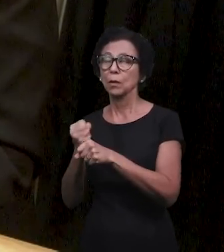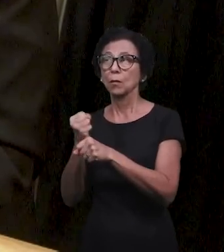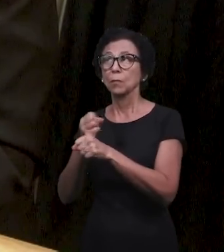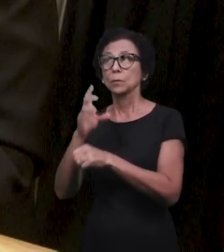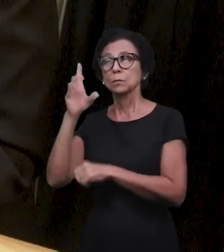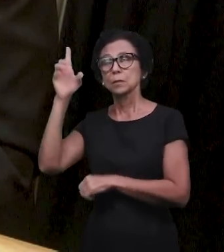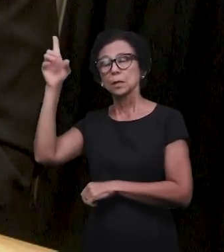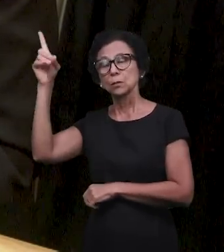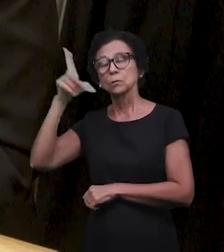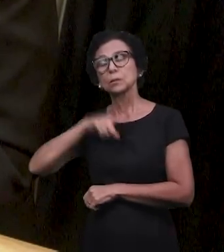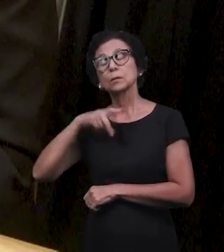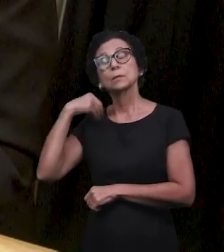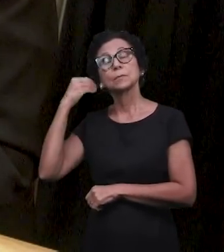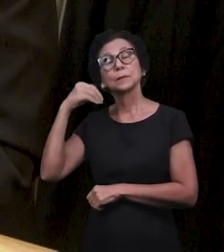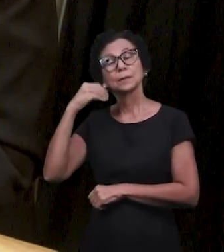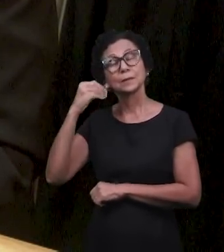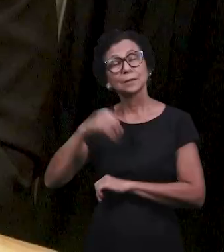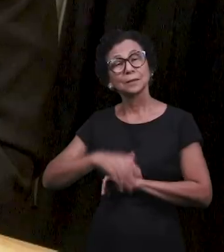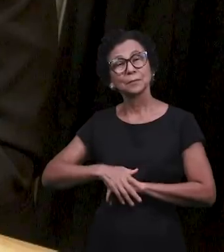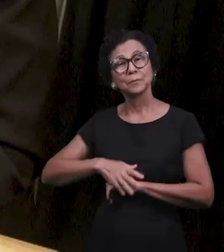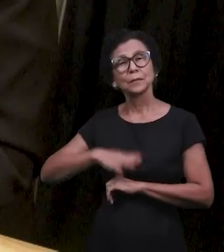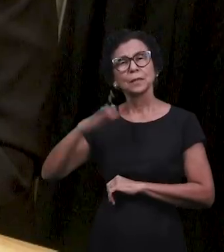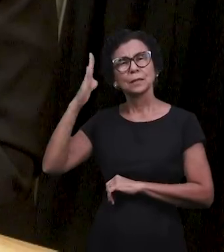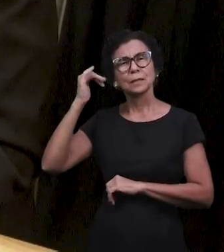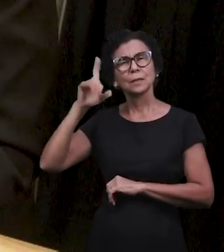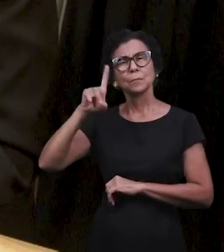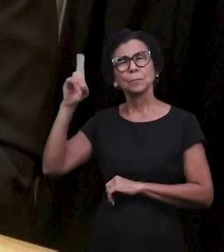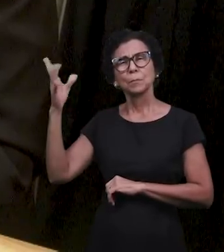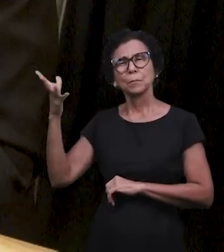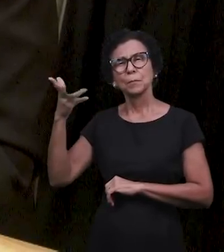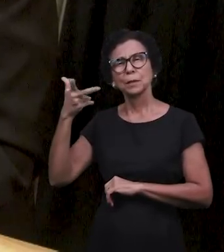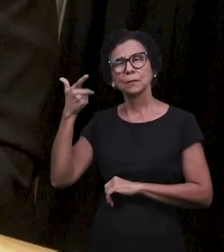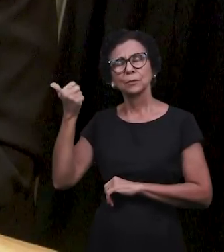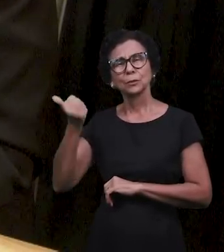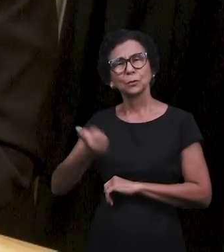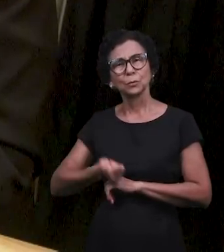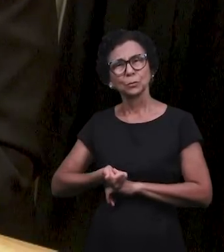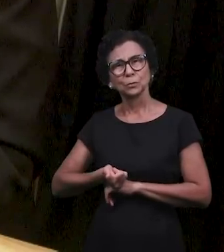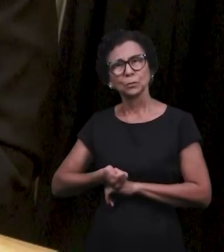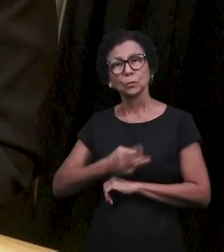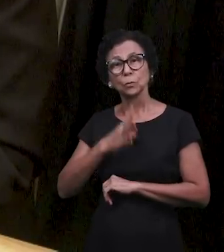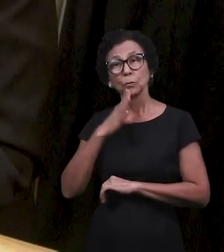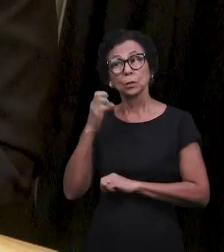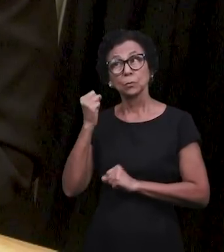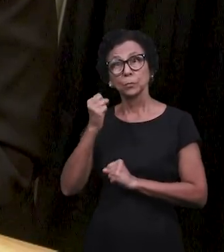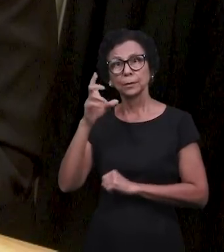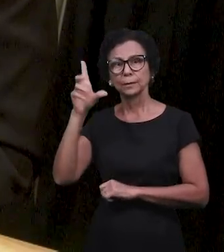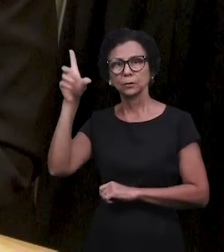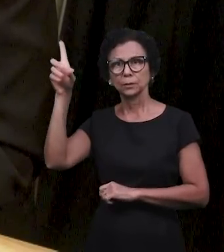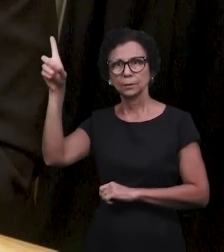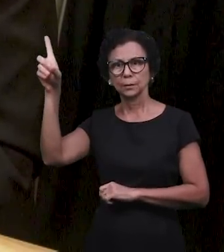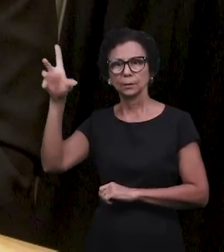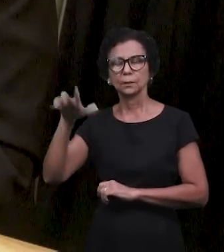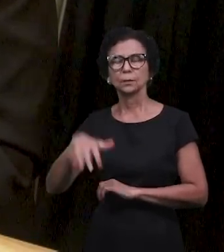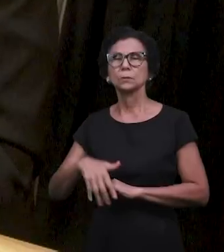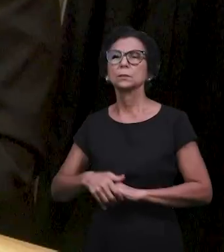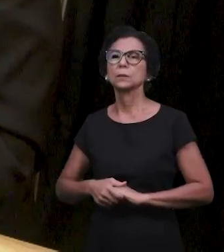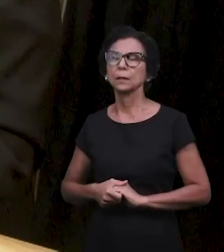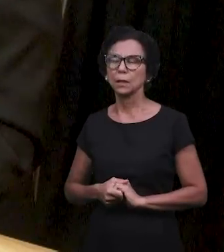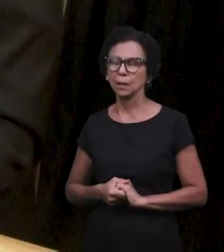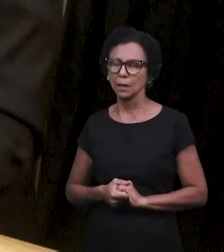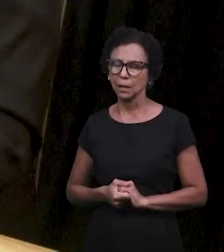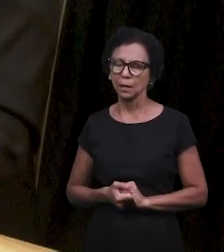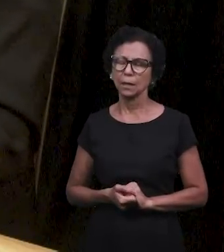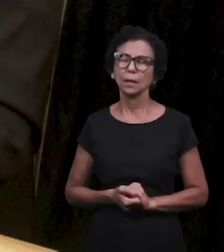sabe que Deus é maravilhoso, que Deus faz. Moisés testemunhou também, né? Depois que ele já tinha ouvido, mas Moisés